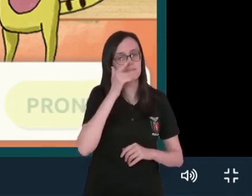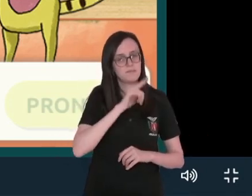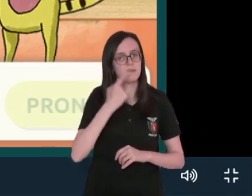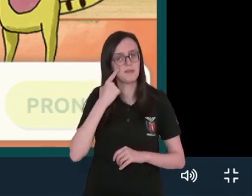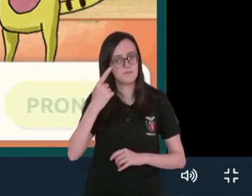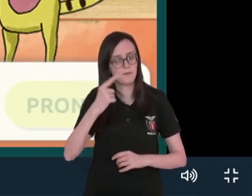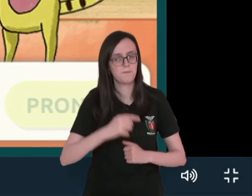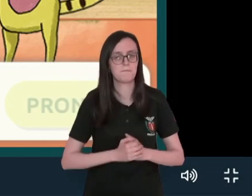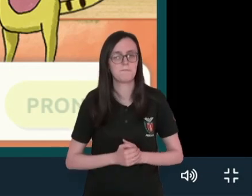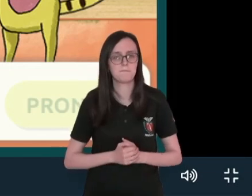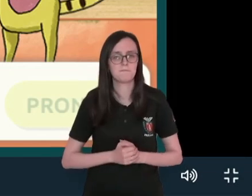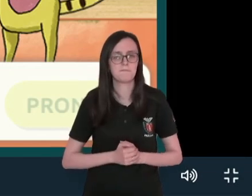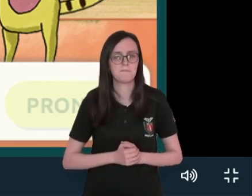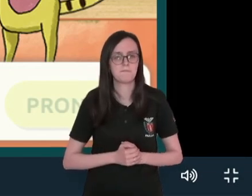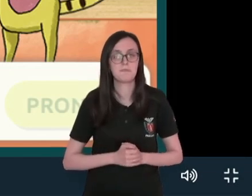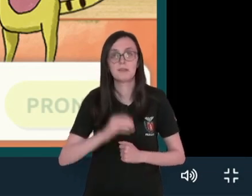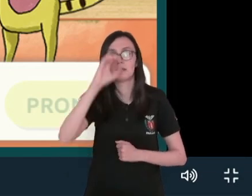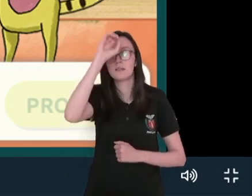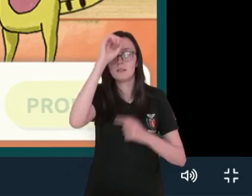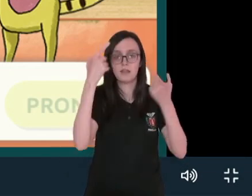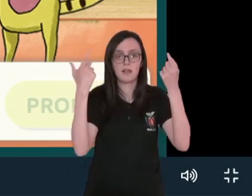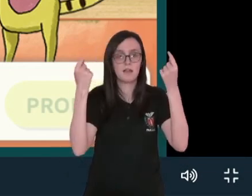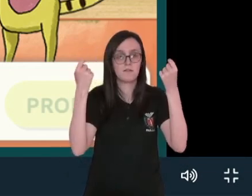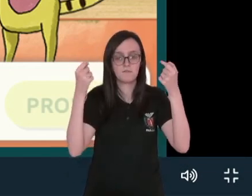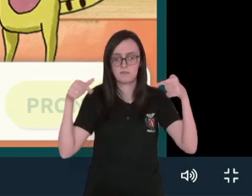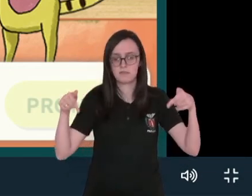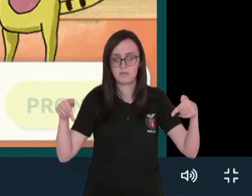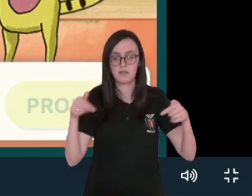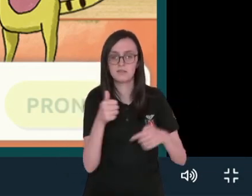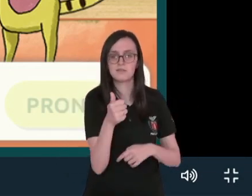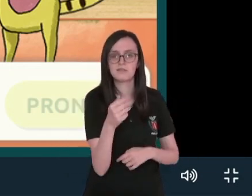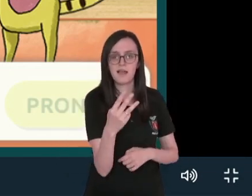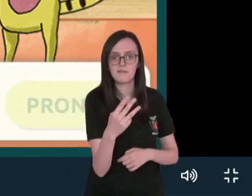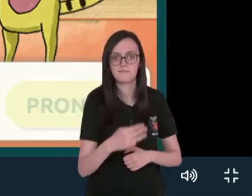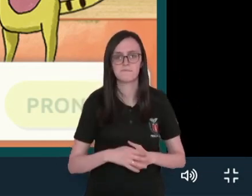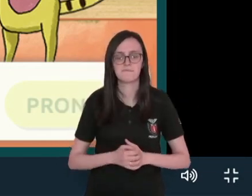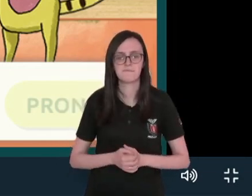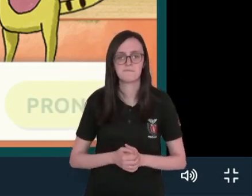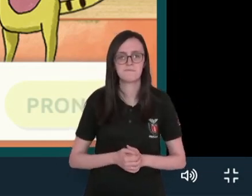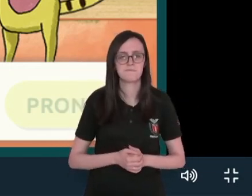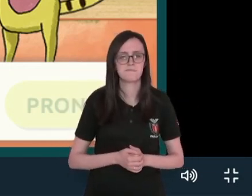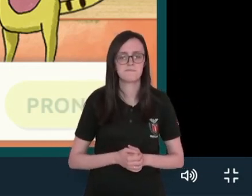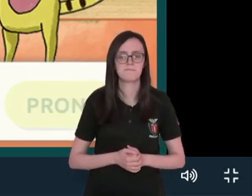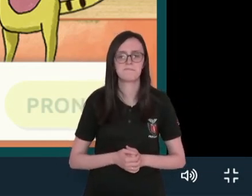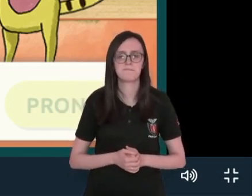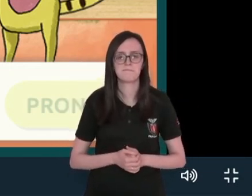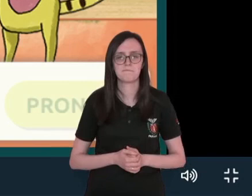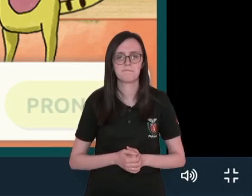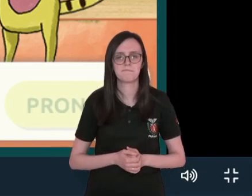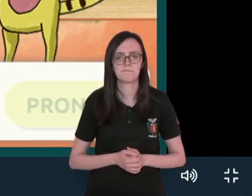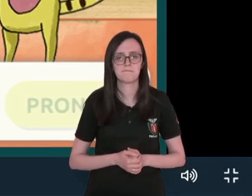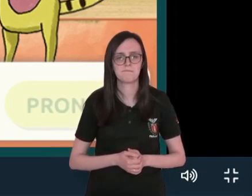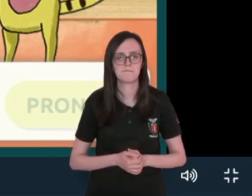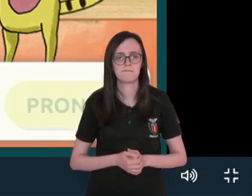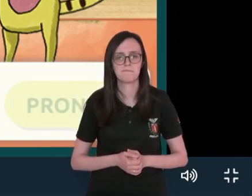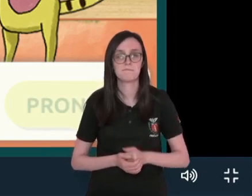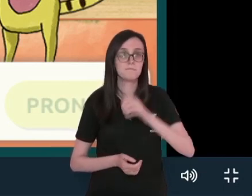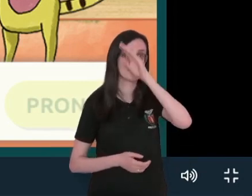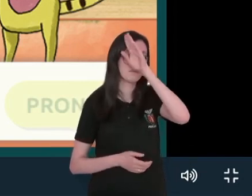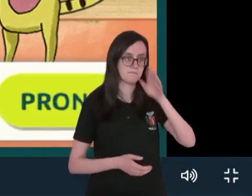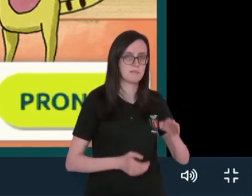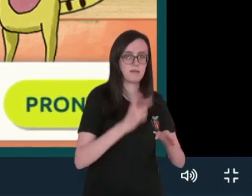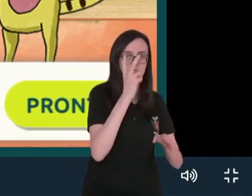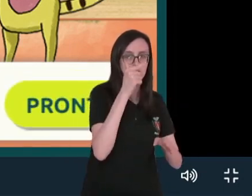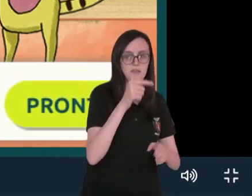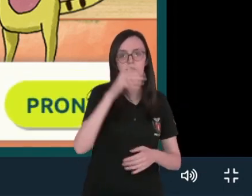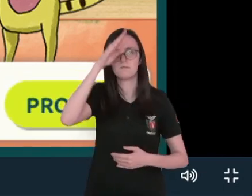0 mais 20 mais 7, né? Vai dar 27. 0 mais 20 mais 7 vai dar 27. E aqui,